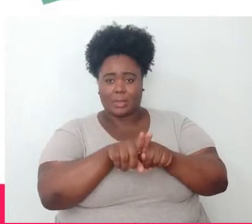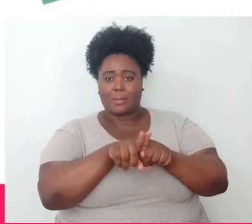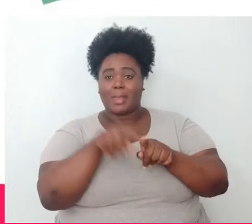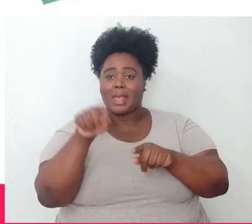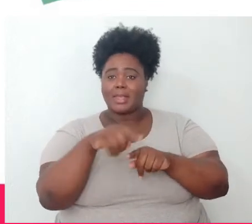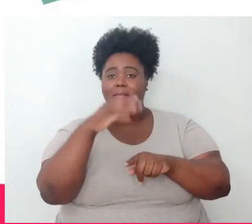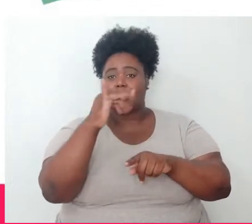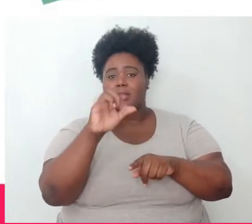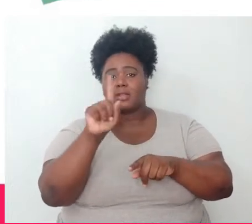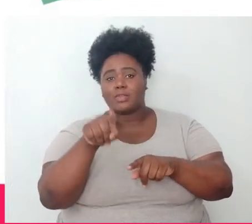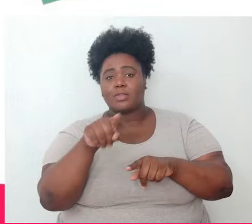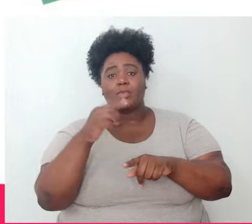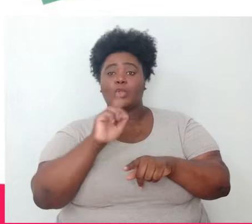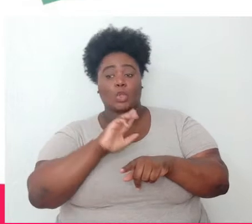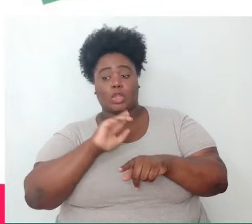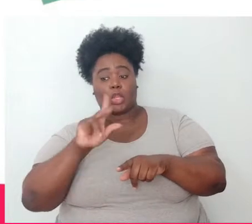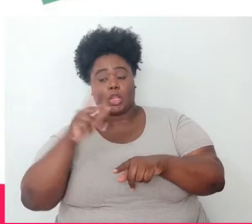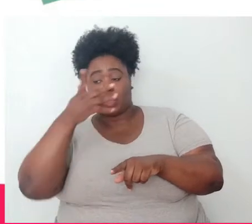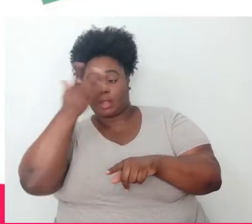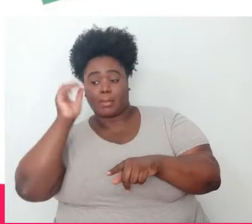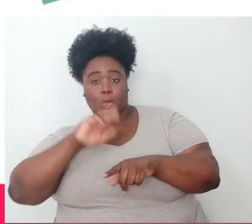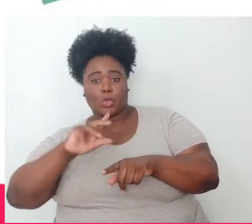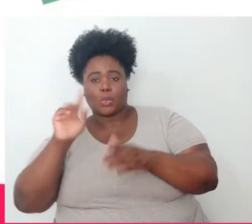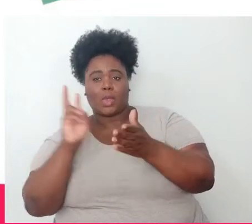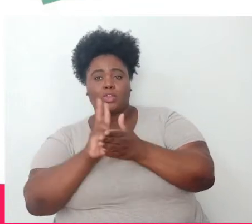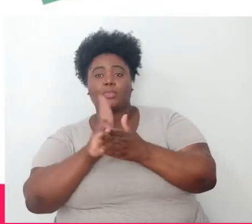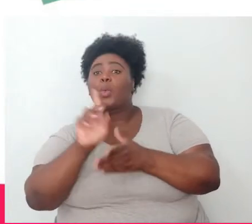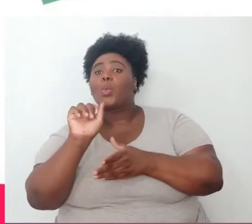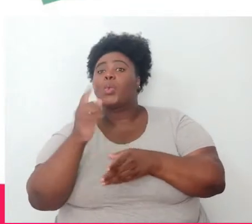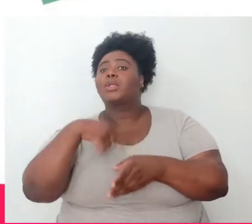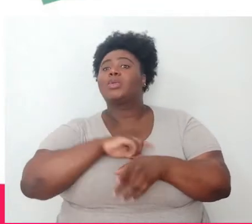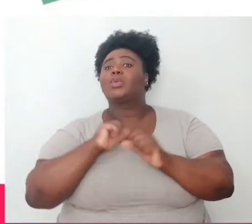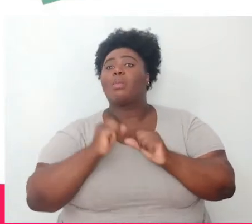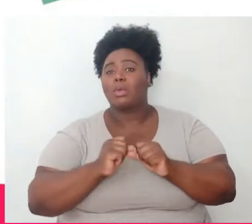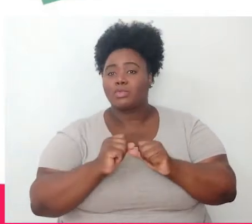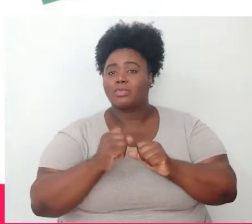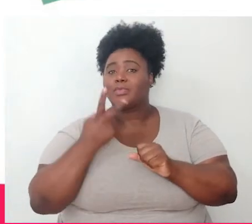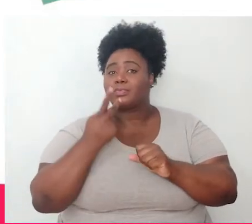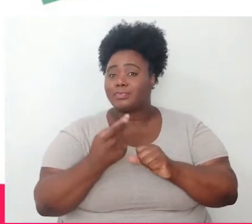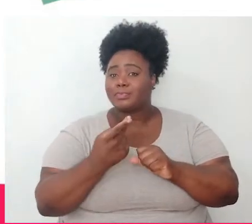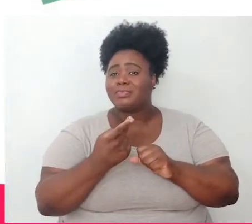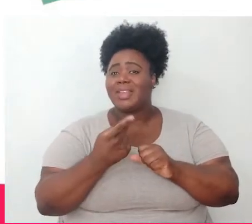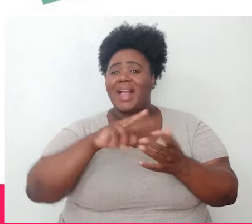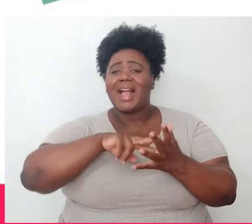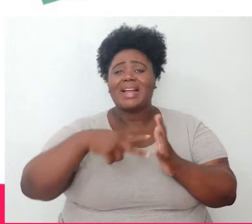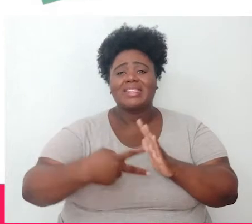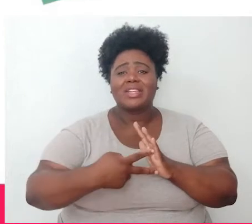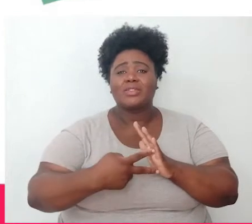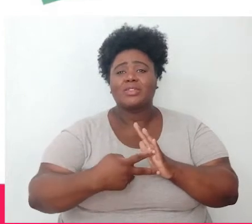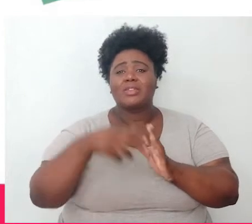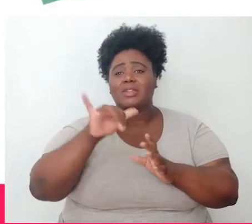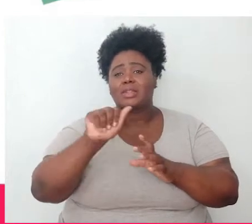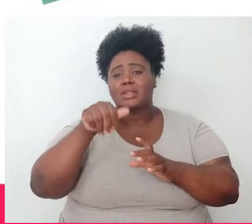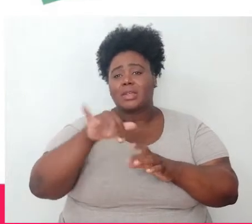comercial, dos não indígenas, né? A gente poderia traduzir ocidentalmente a mim